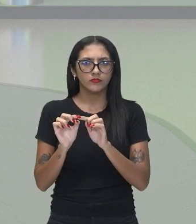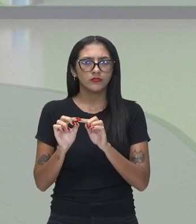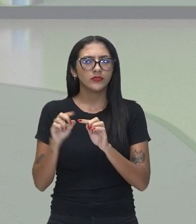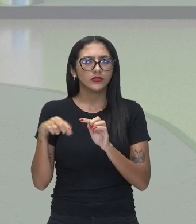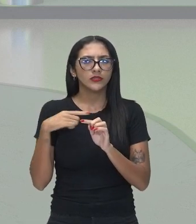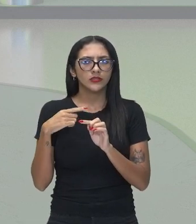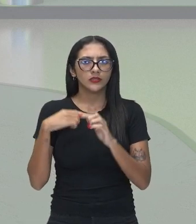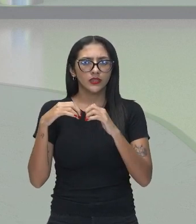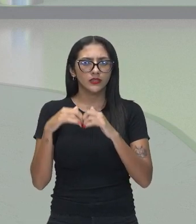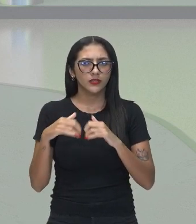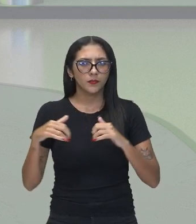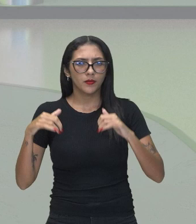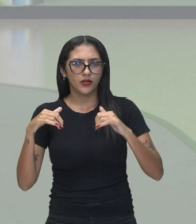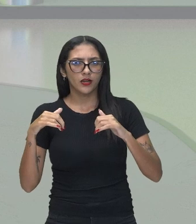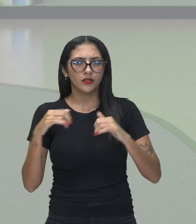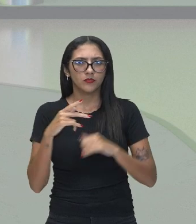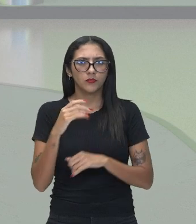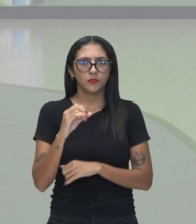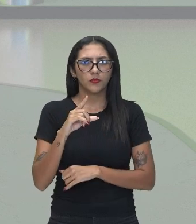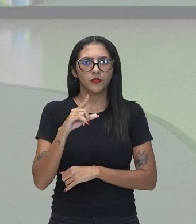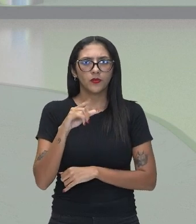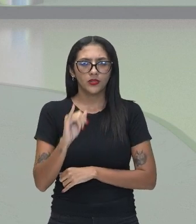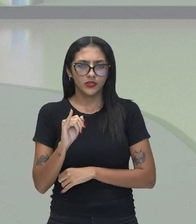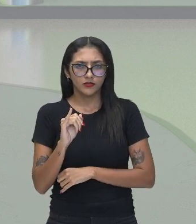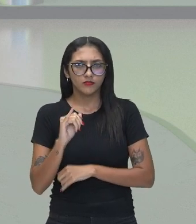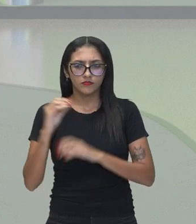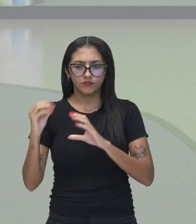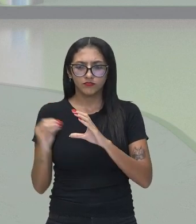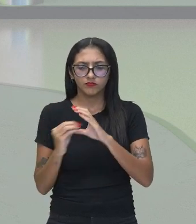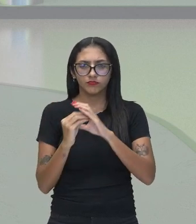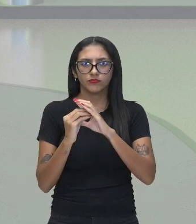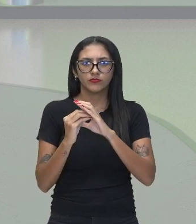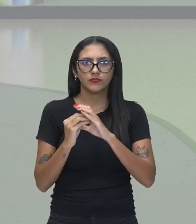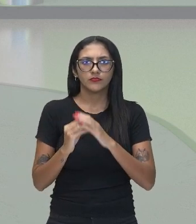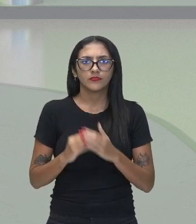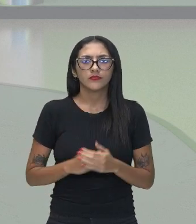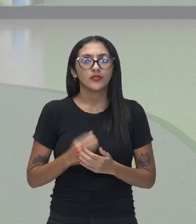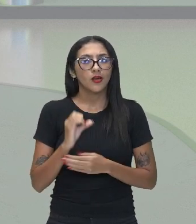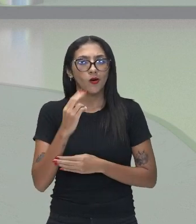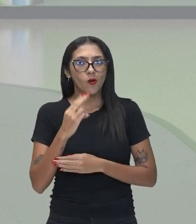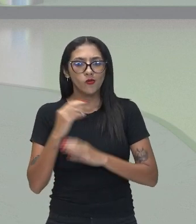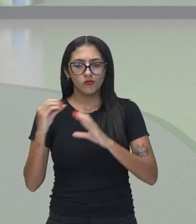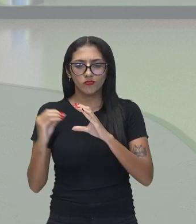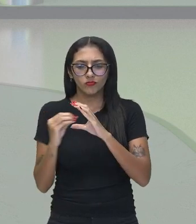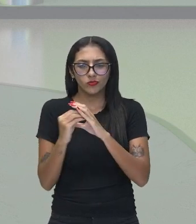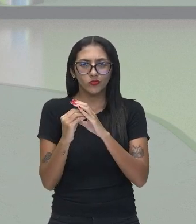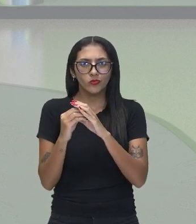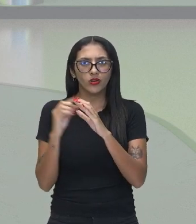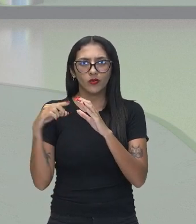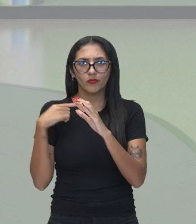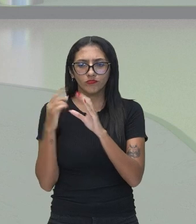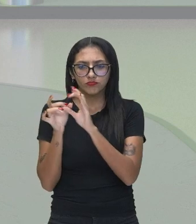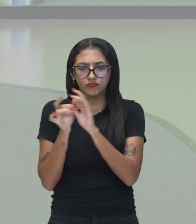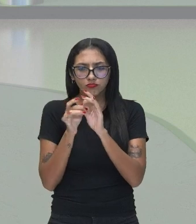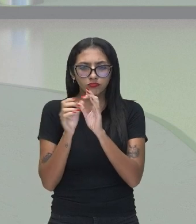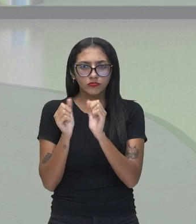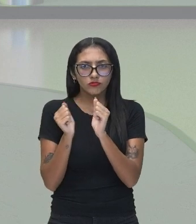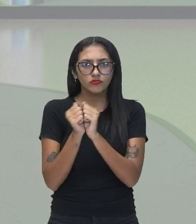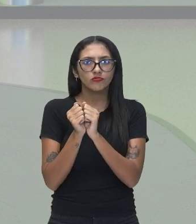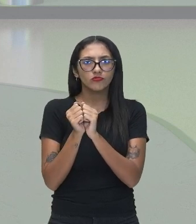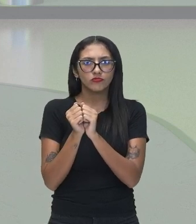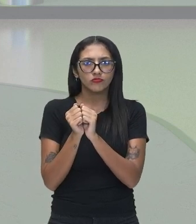carbônica polinuclear com núcleos isolados. Ou quando os núcleos estão juntinhos, quer dizer que ela vai ser uma